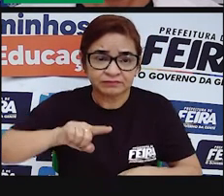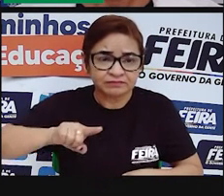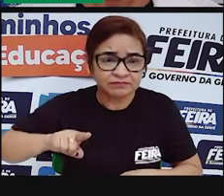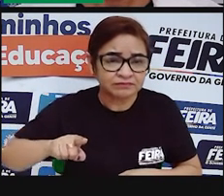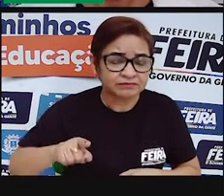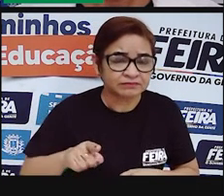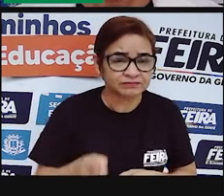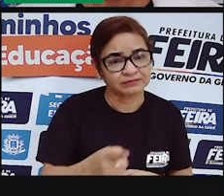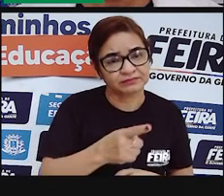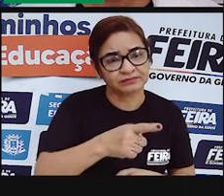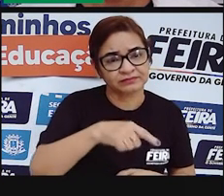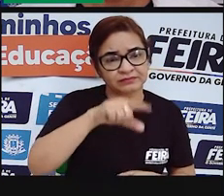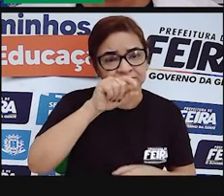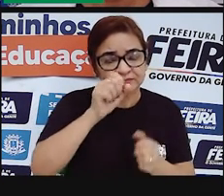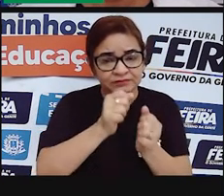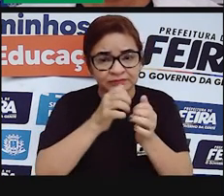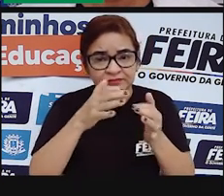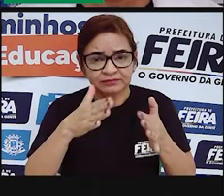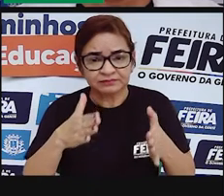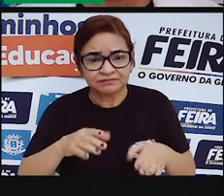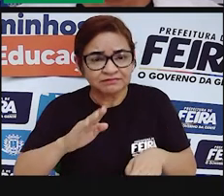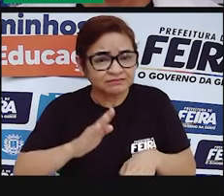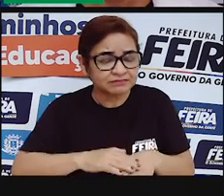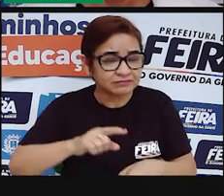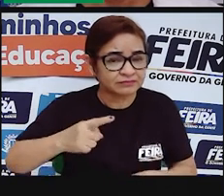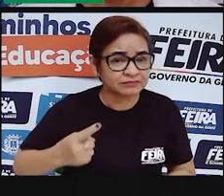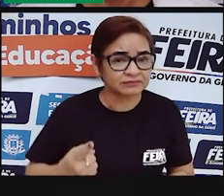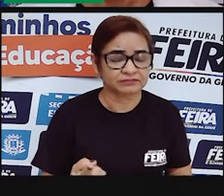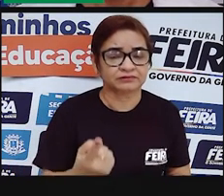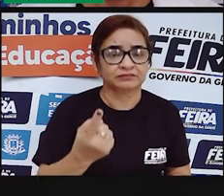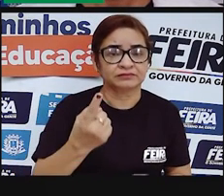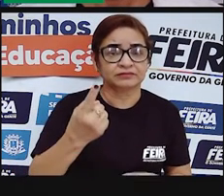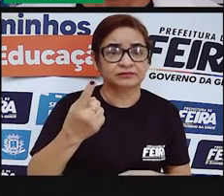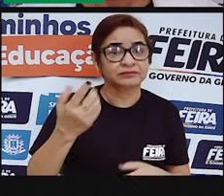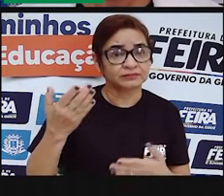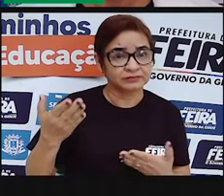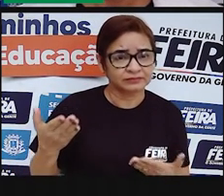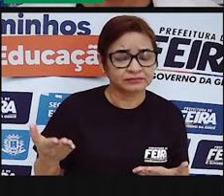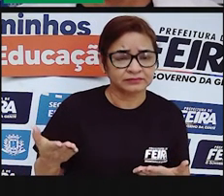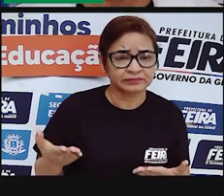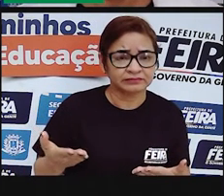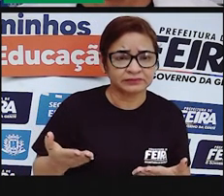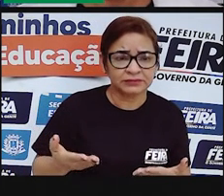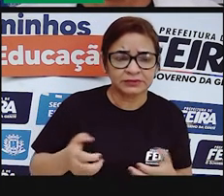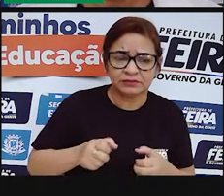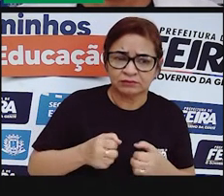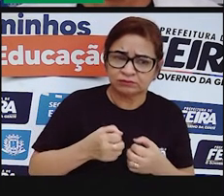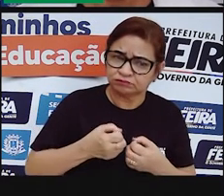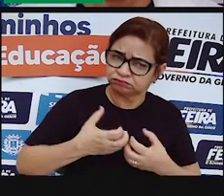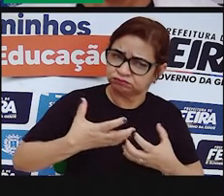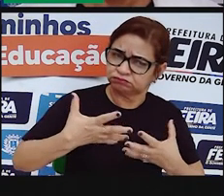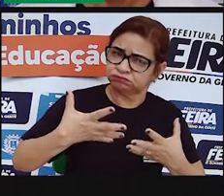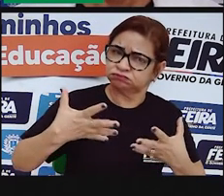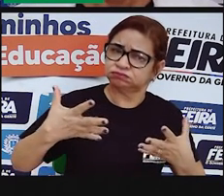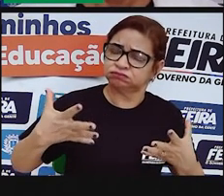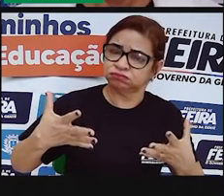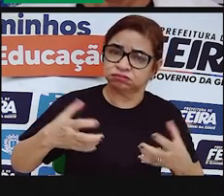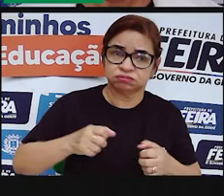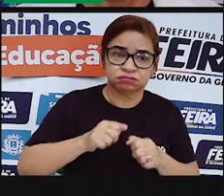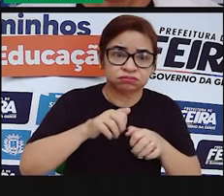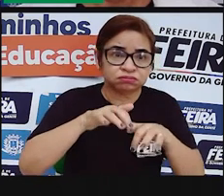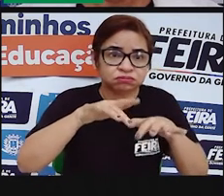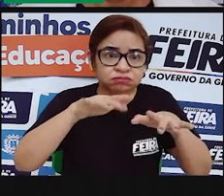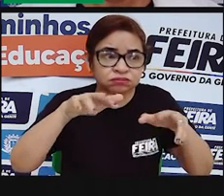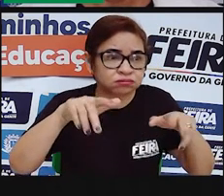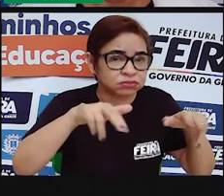Vou caçar mais de 1 milhão de vagalumes por aí. Mais de 1 milhão. Essa é uma expressão que está criando